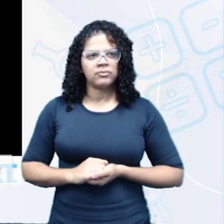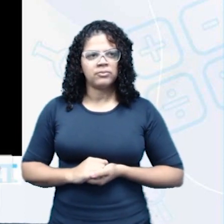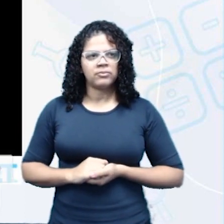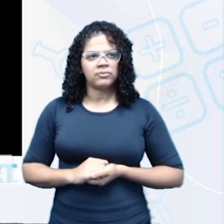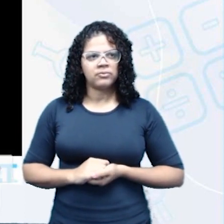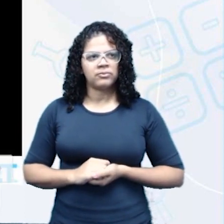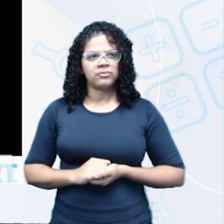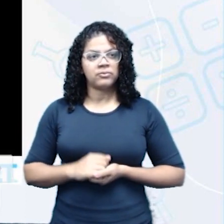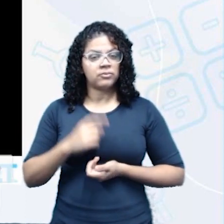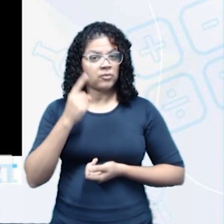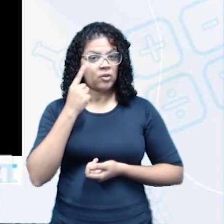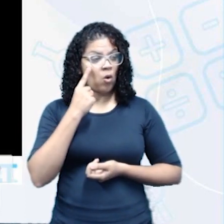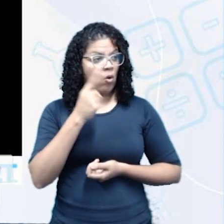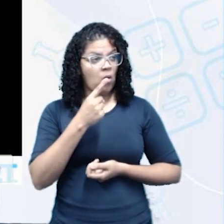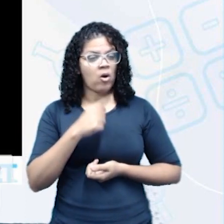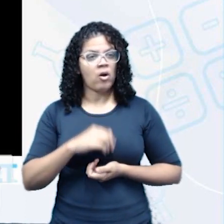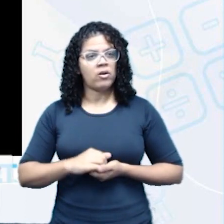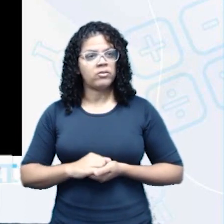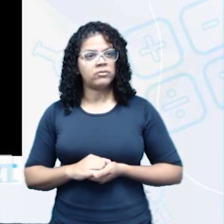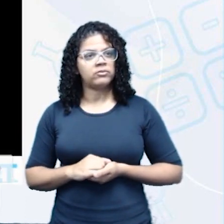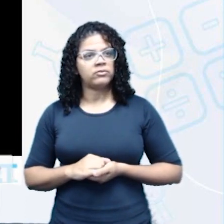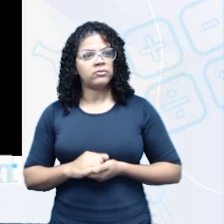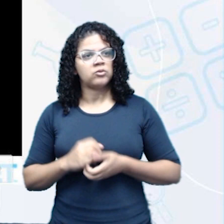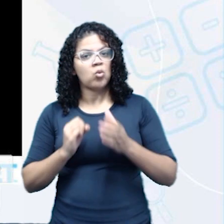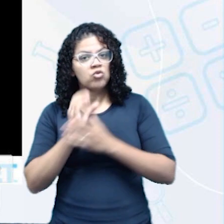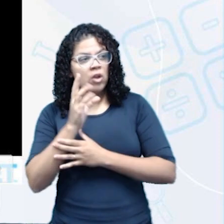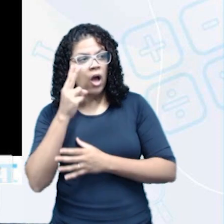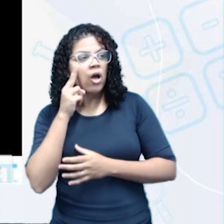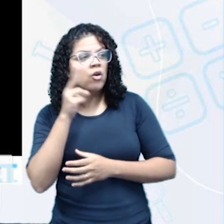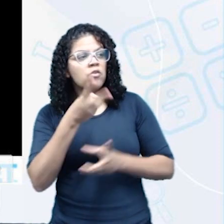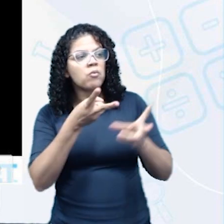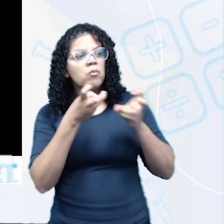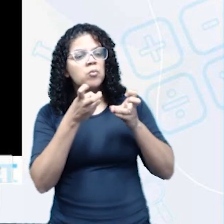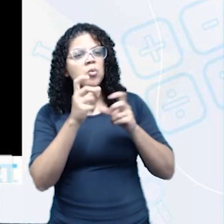aqui. Olha, observando o slide, a gente está vendo que